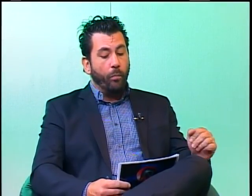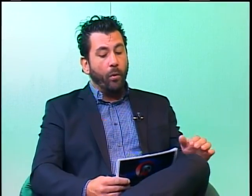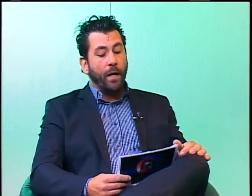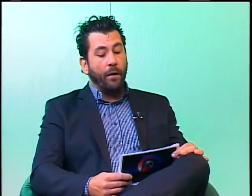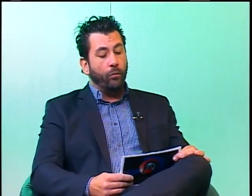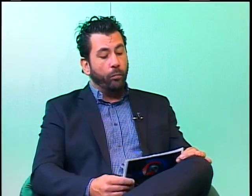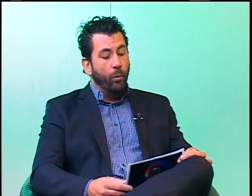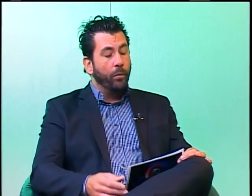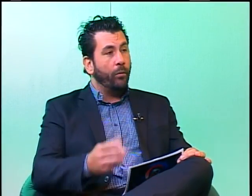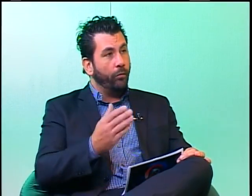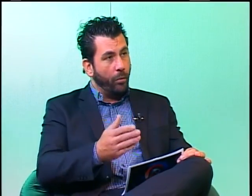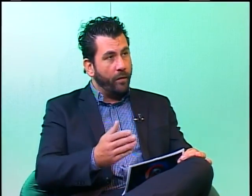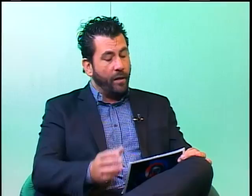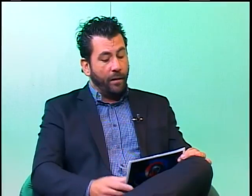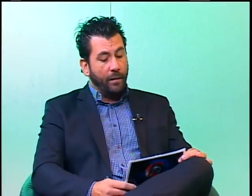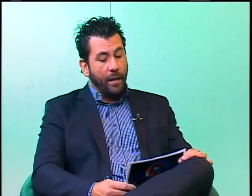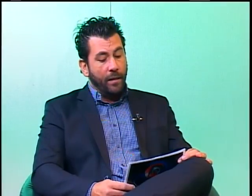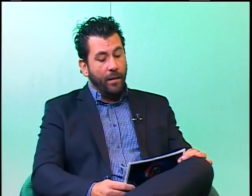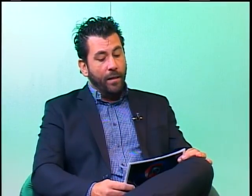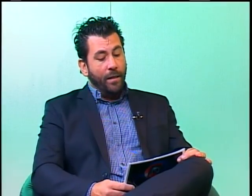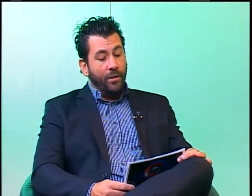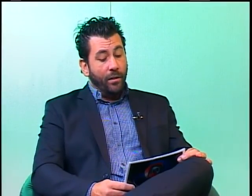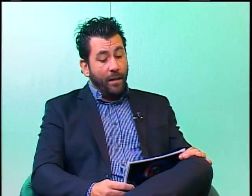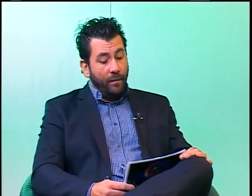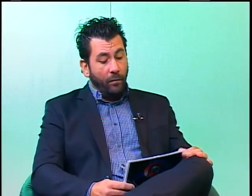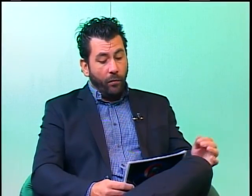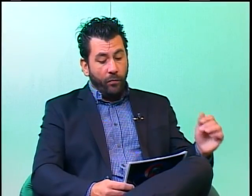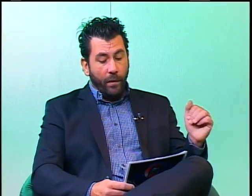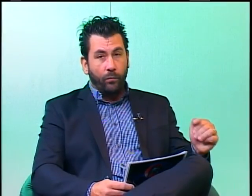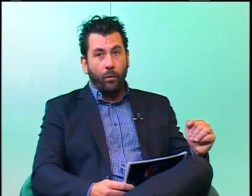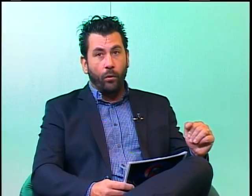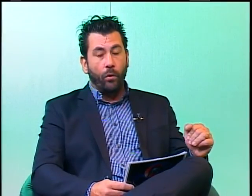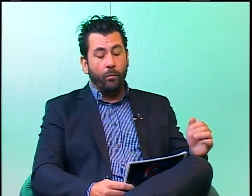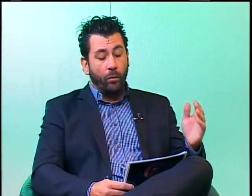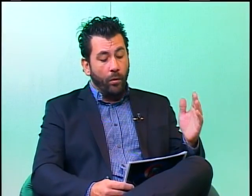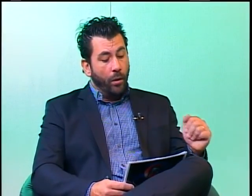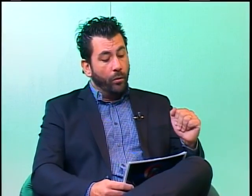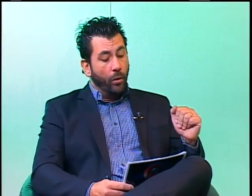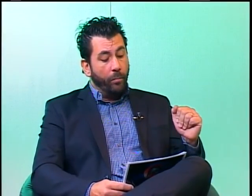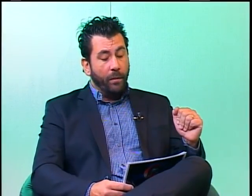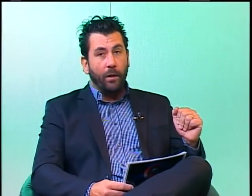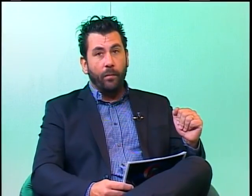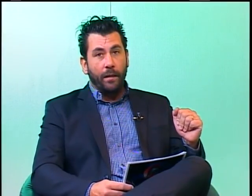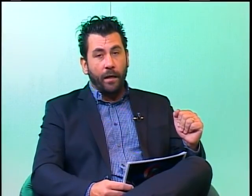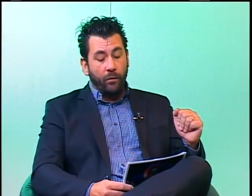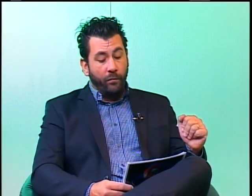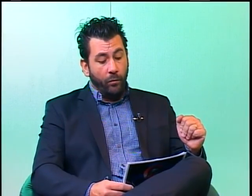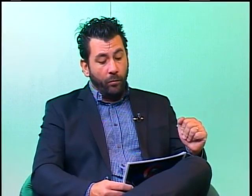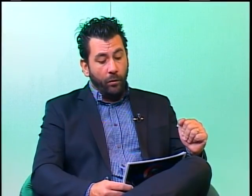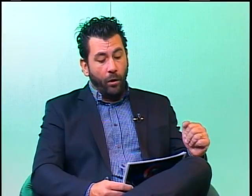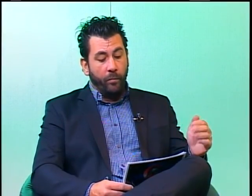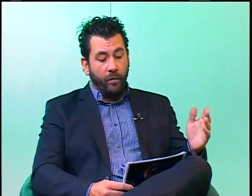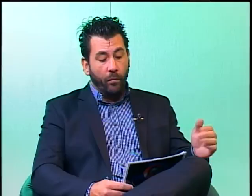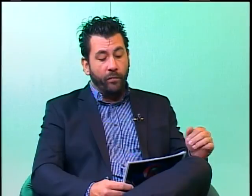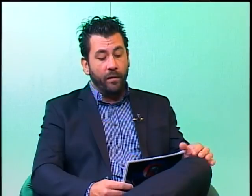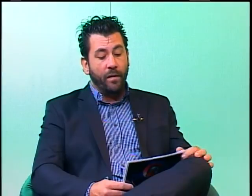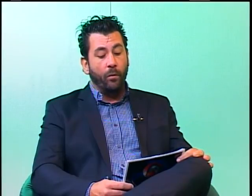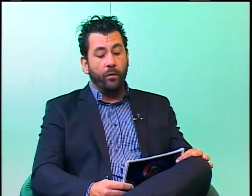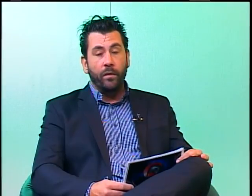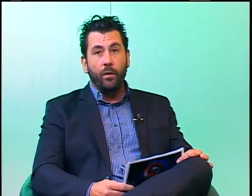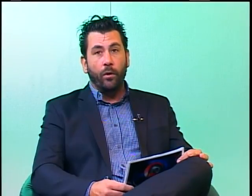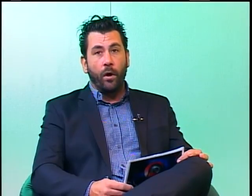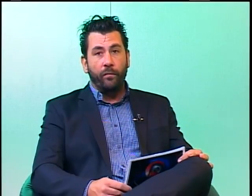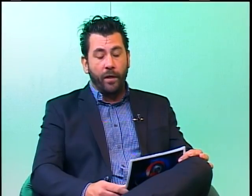e ocupou cargos públicos, como a Secretaria de Desenvolvimento Econômico no primeiro mandato de Valdomiro Lopes. Seu